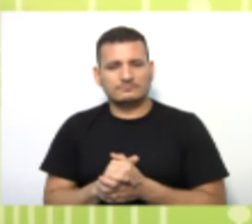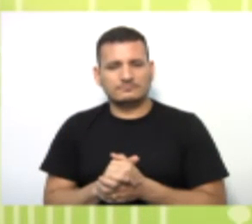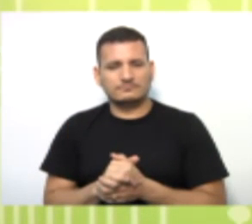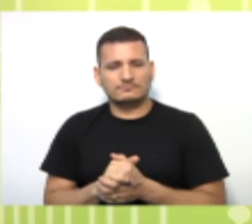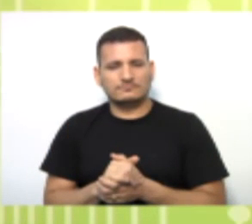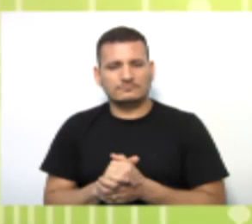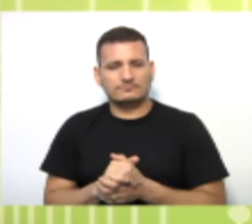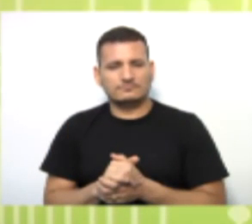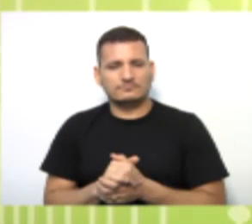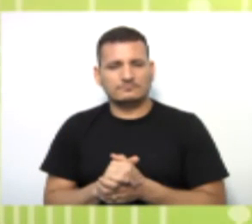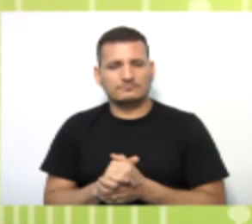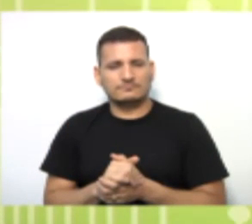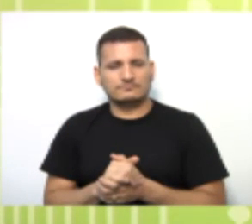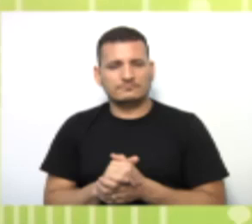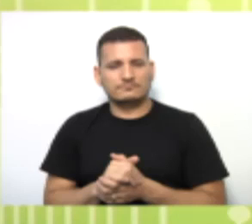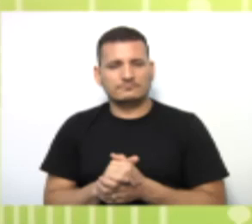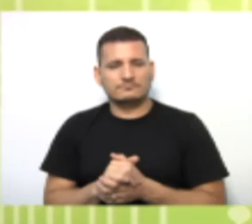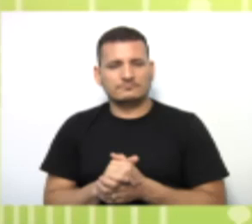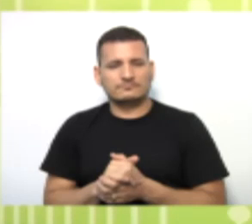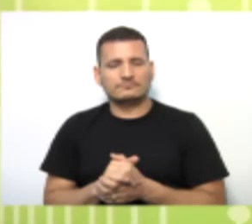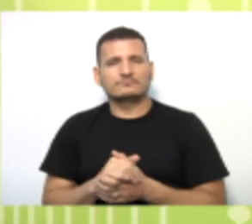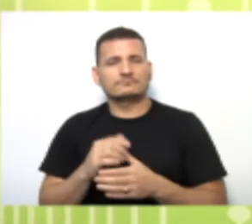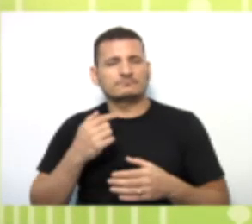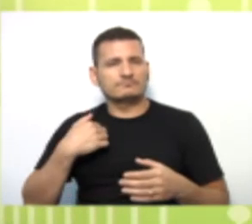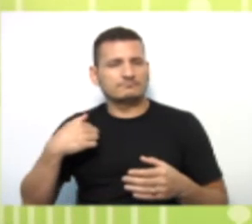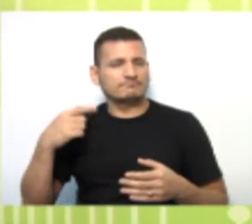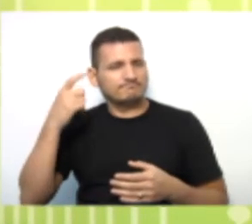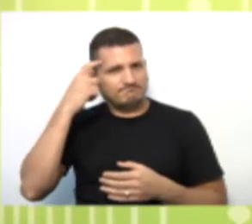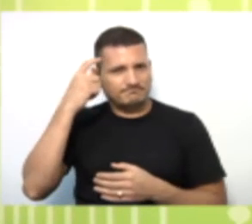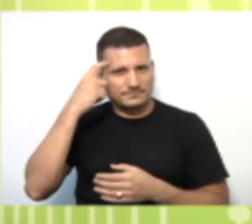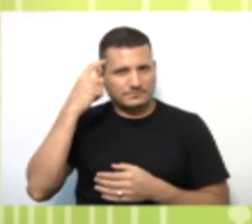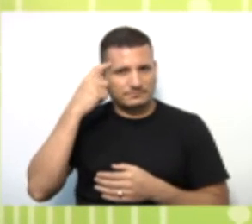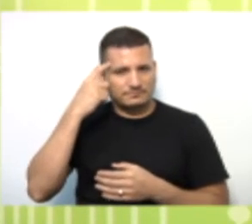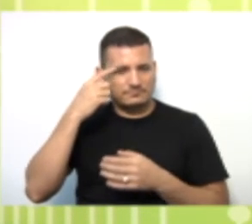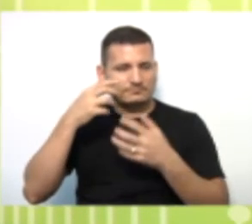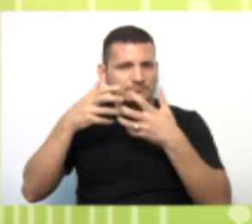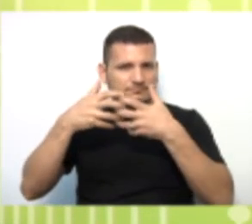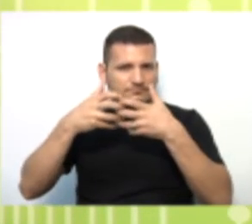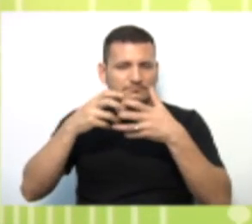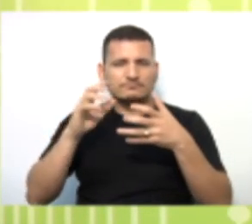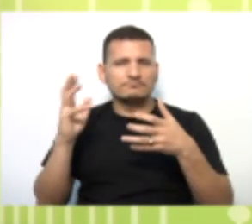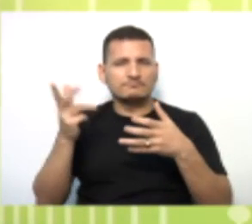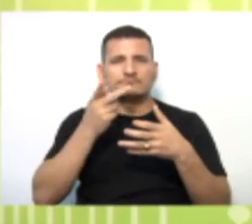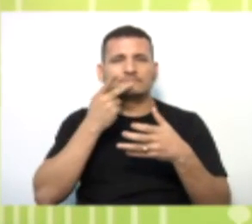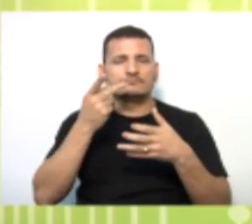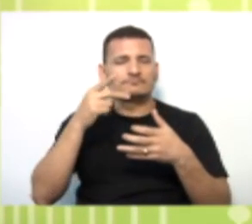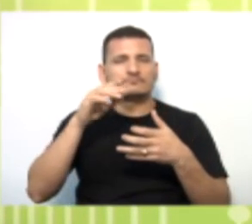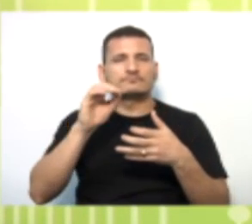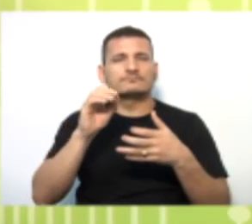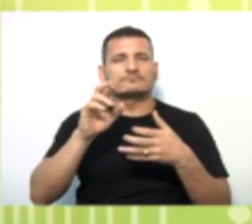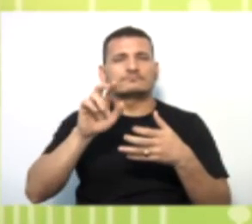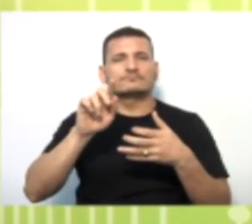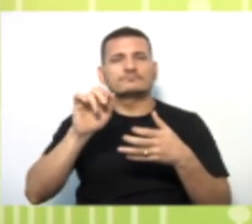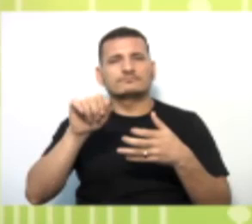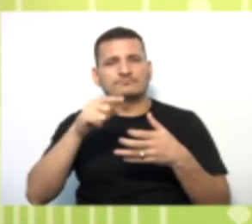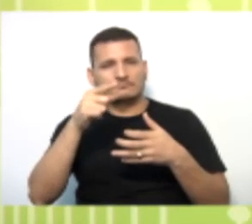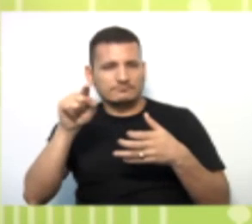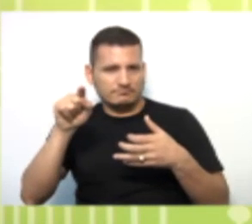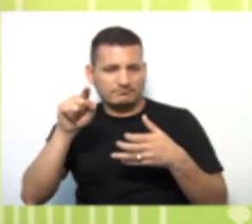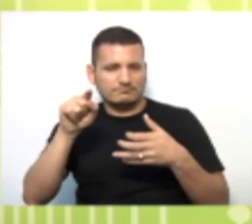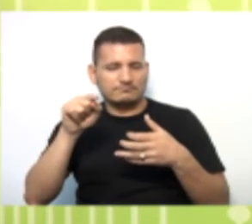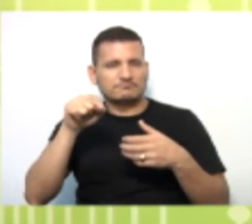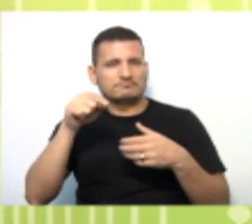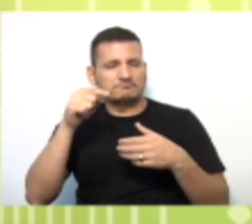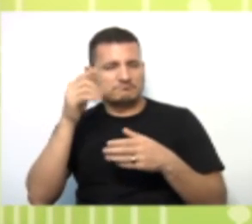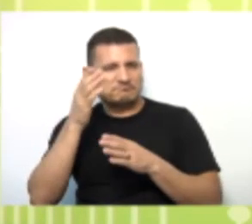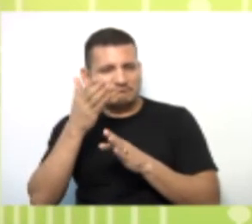seguinte, a nossa mente, o nosso cérebro, todo mundo fala que é um órgão. É um órgão, não, o cérebro é um órgão, cientificamente